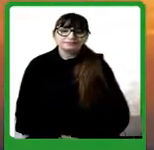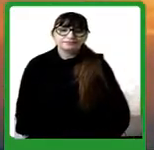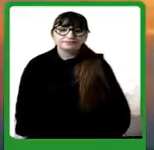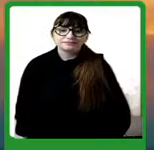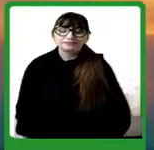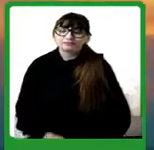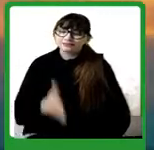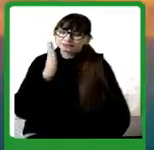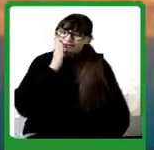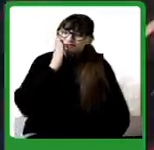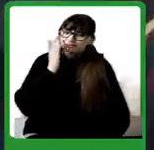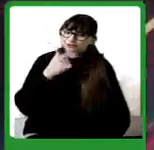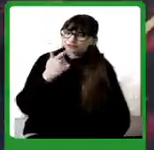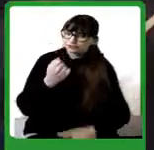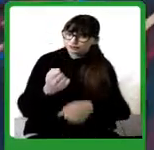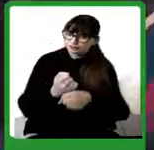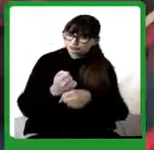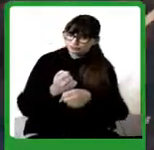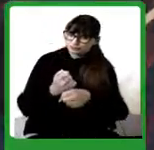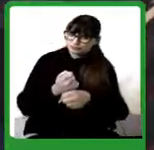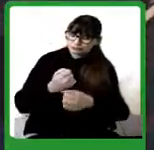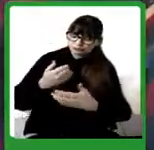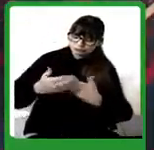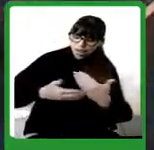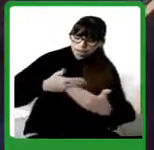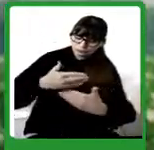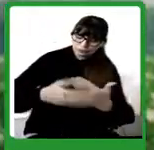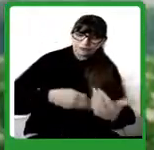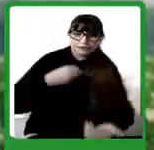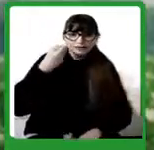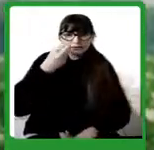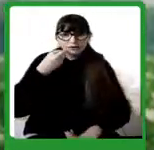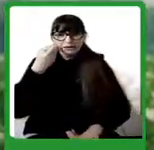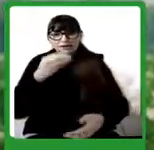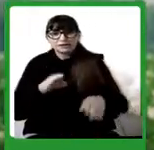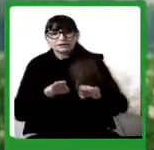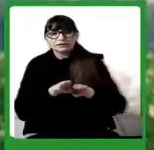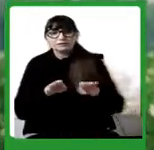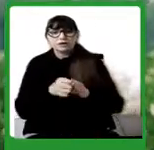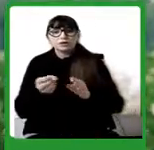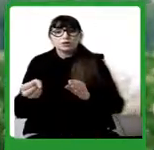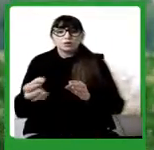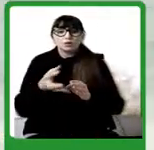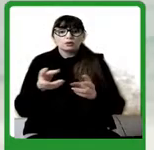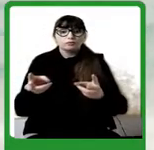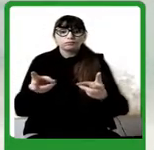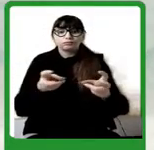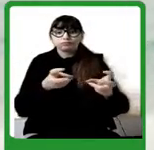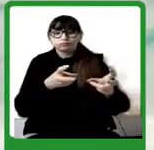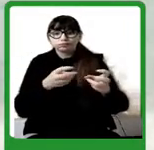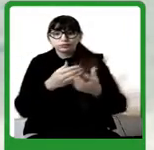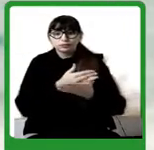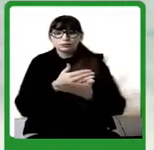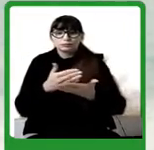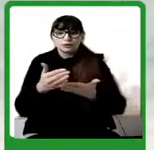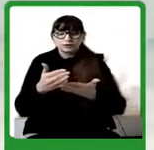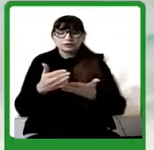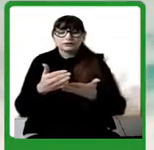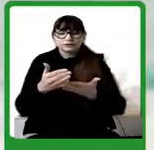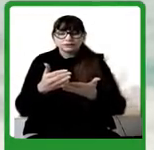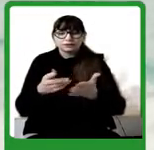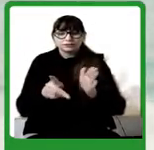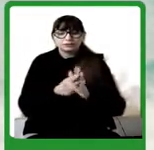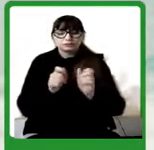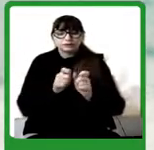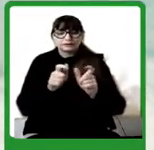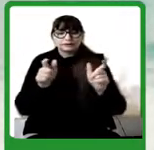Sabemos que os anos passam, a experiência de vida avança e um novo olhar individual começa a despertar a atenção